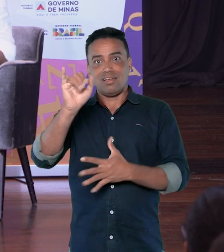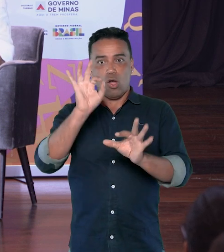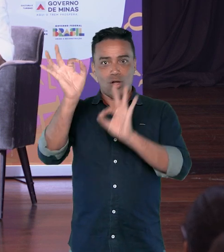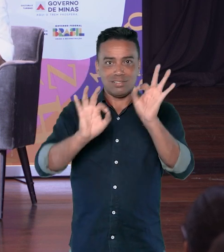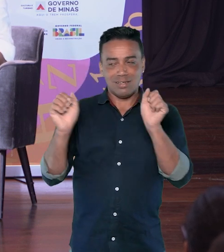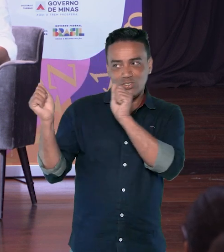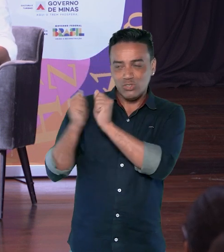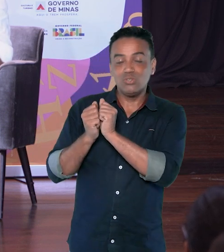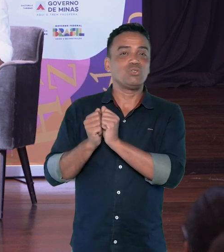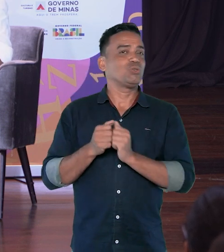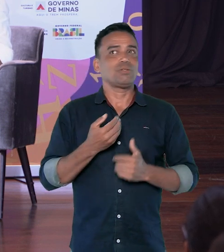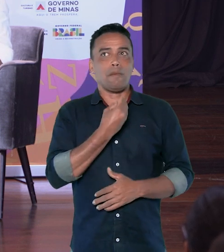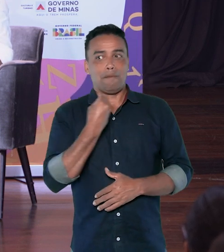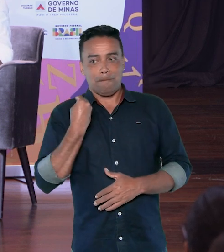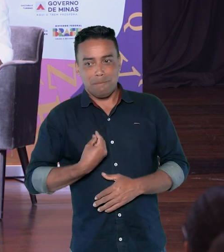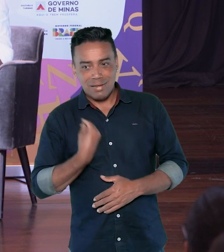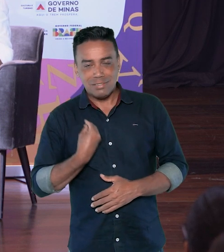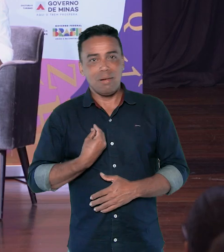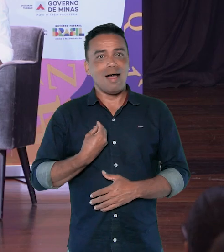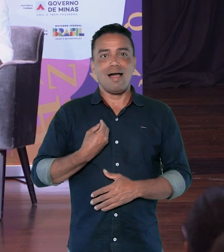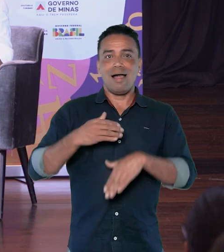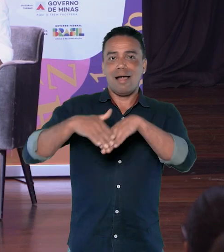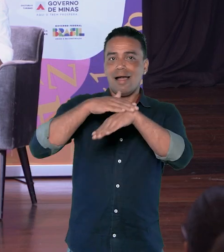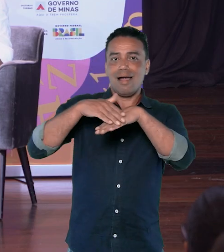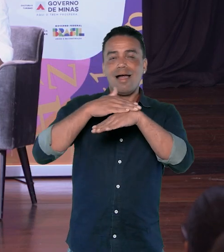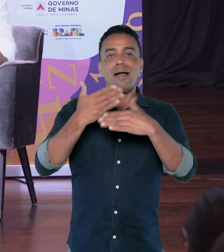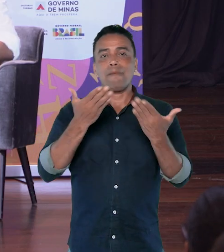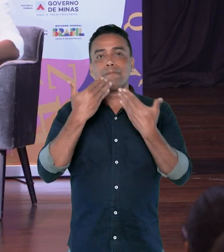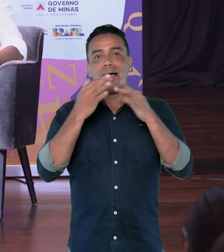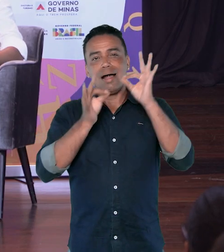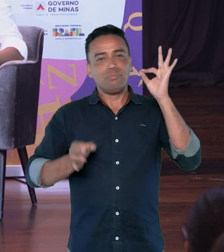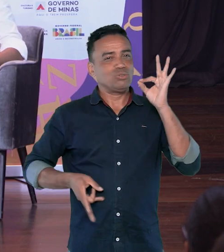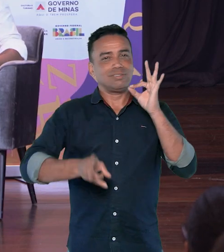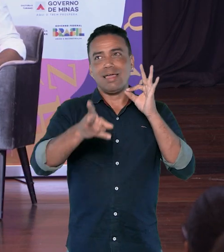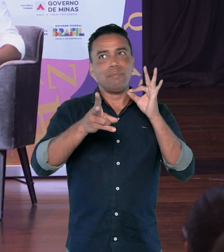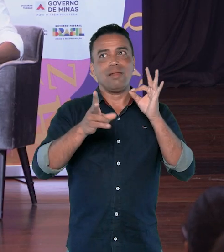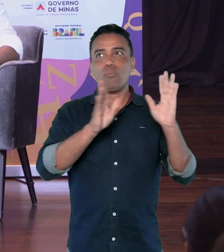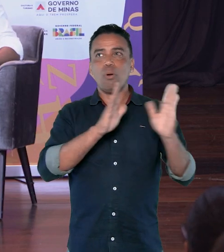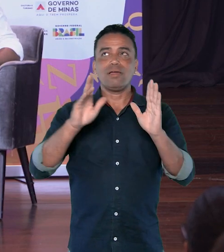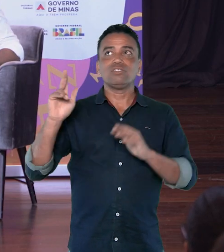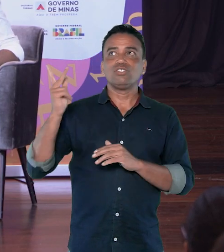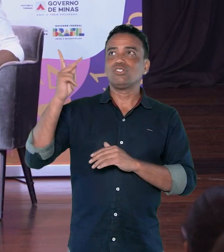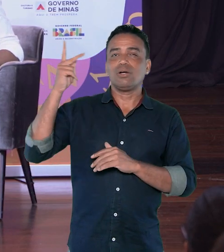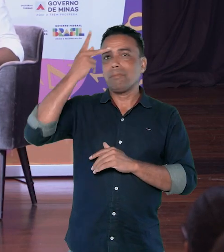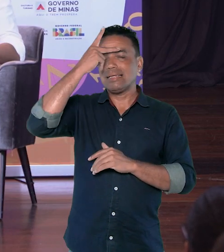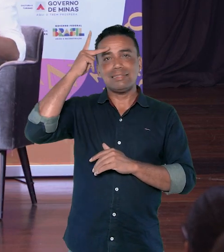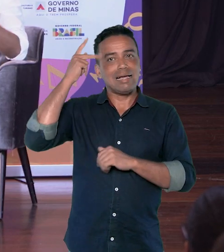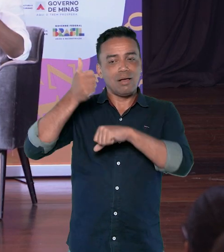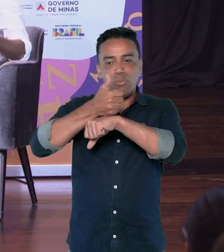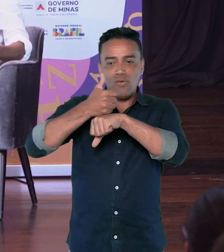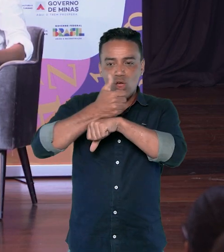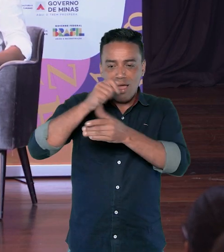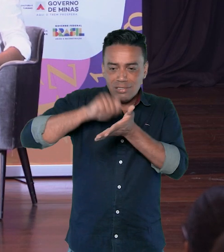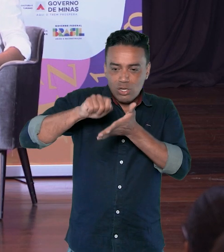E participar de Sempre um Papo é sempre um momento histórico, né? Porque só de pensar nas pessoas que já passaram aqui, né, que